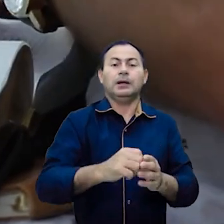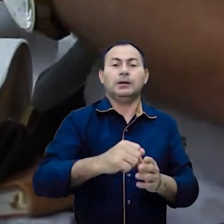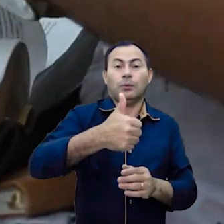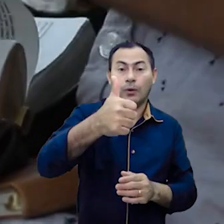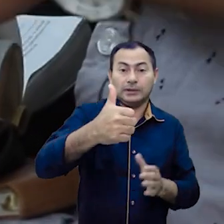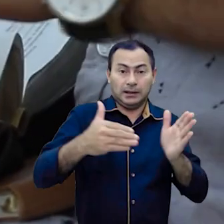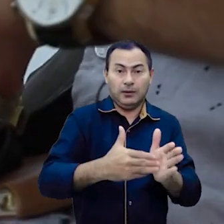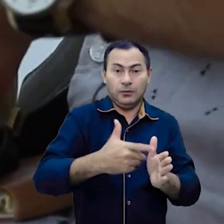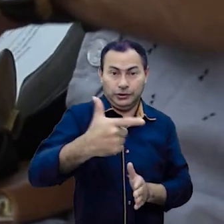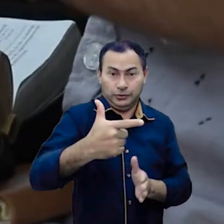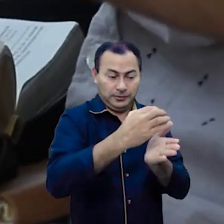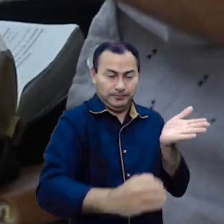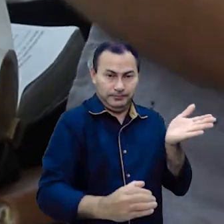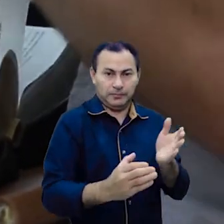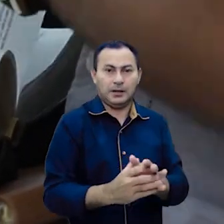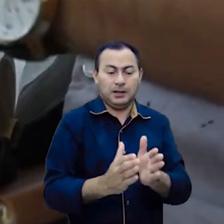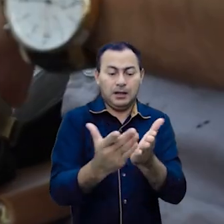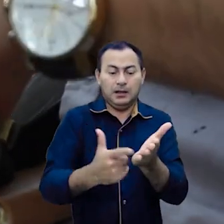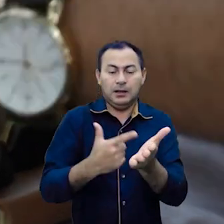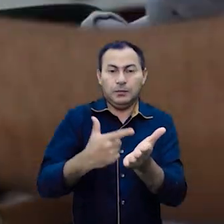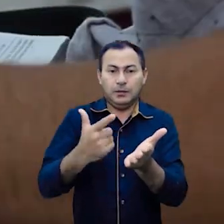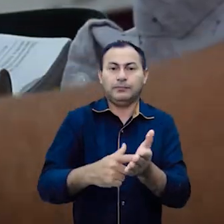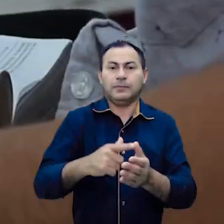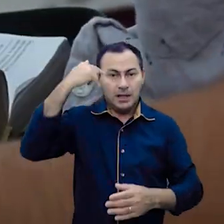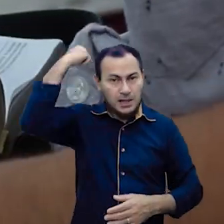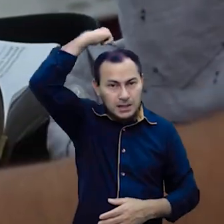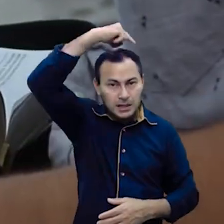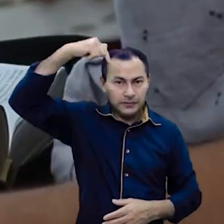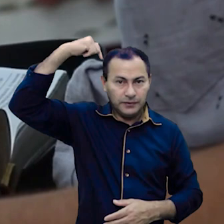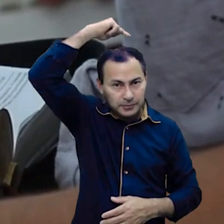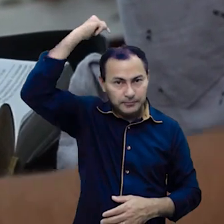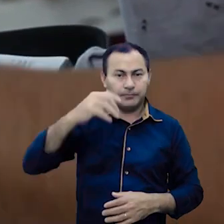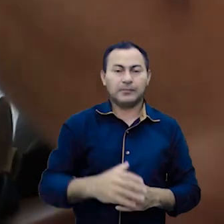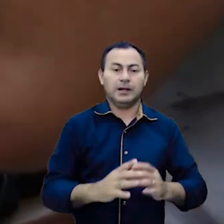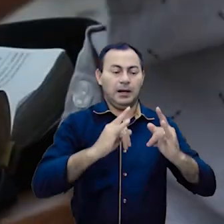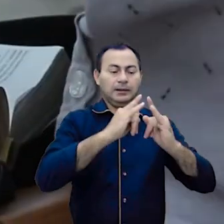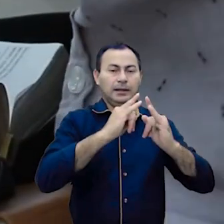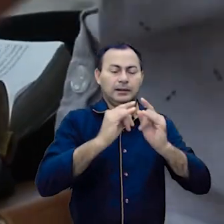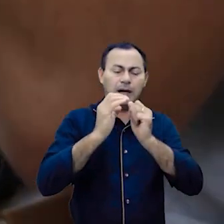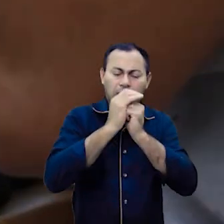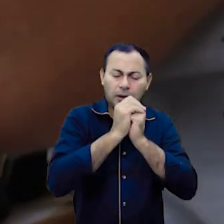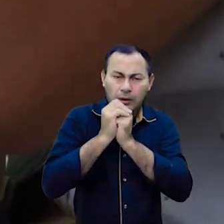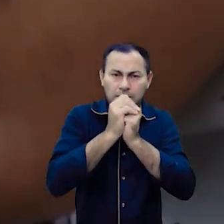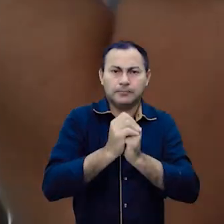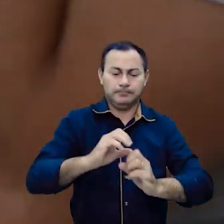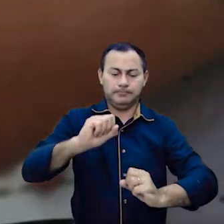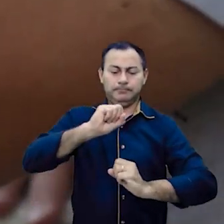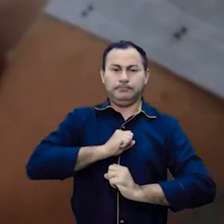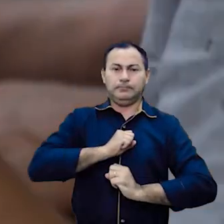Capítulos 11 ao 22 eu chamo esta parte do livro de santificação atenda de